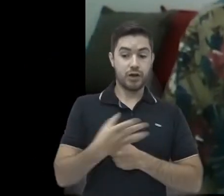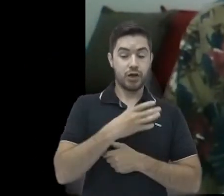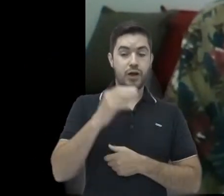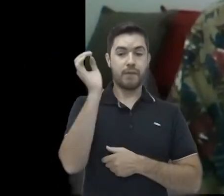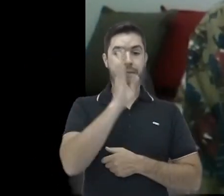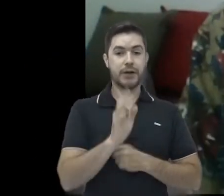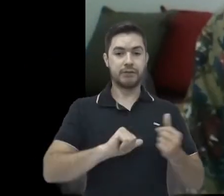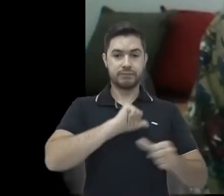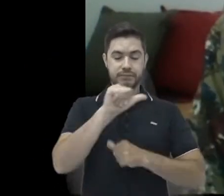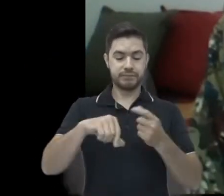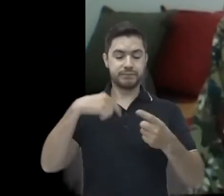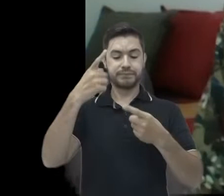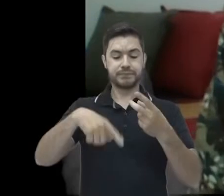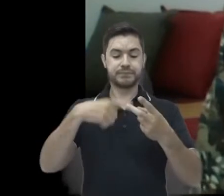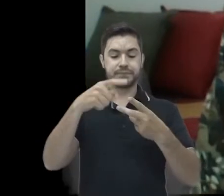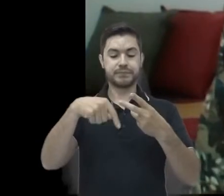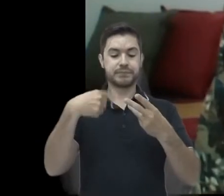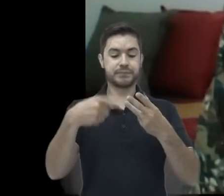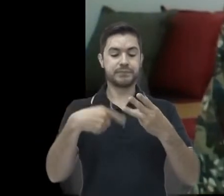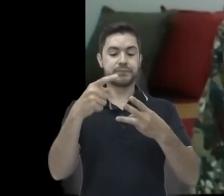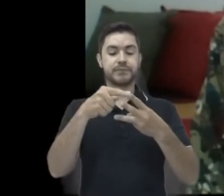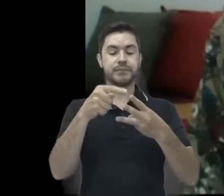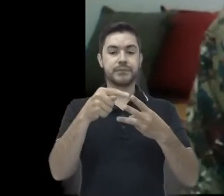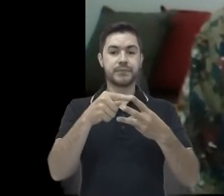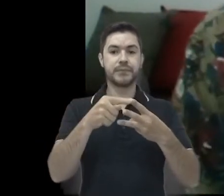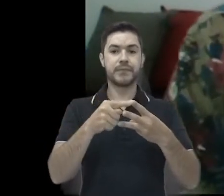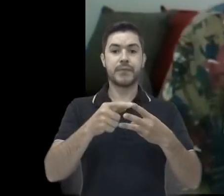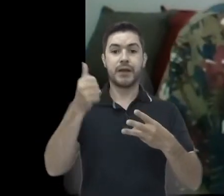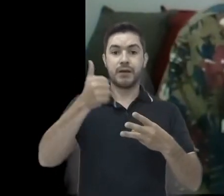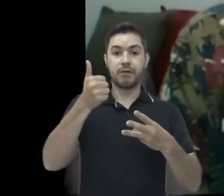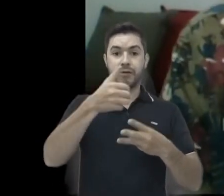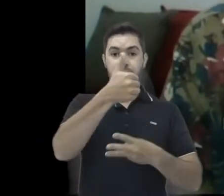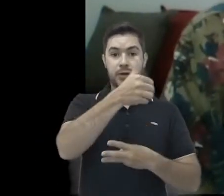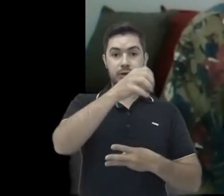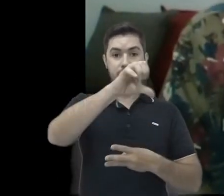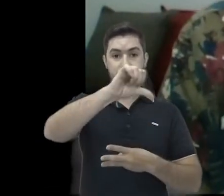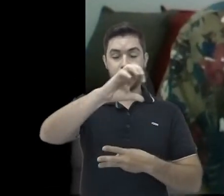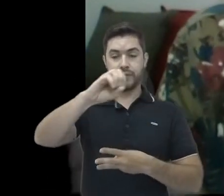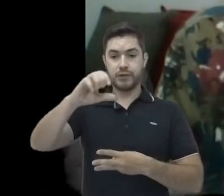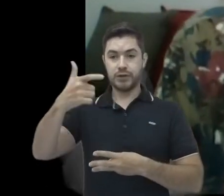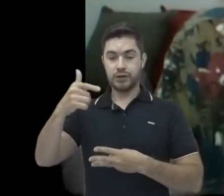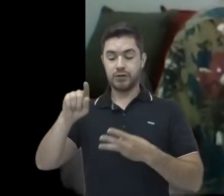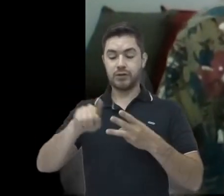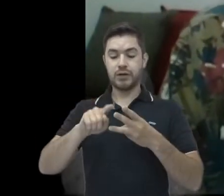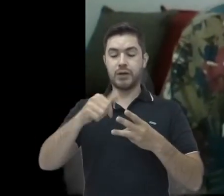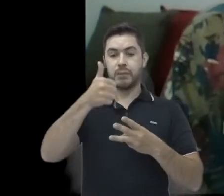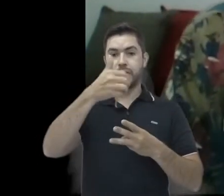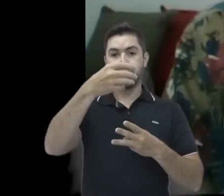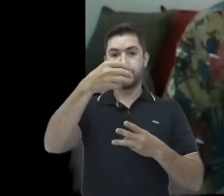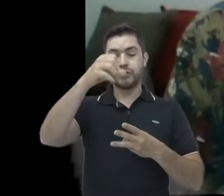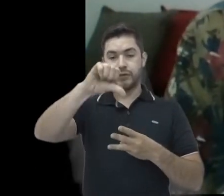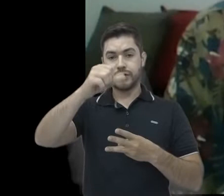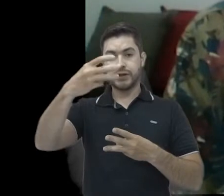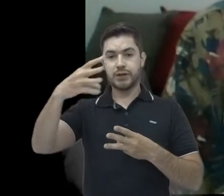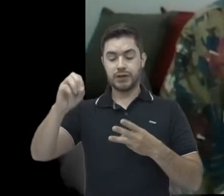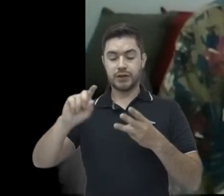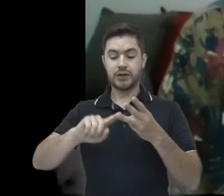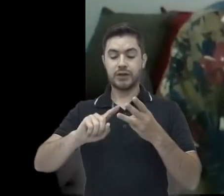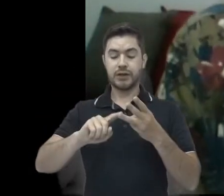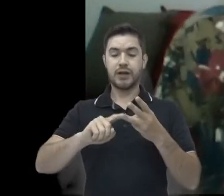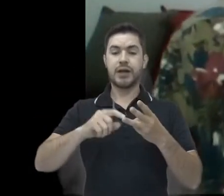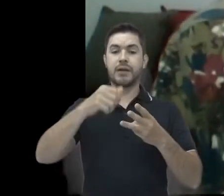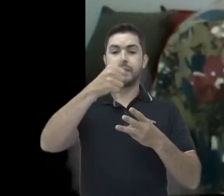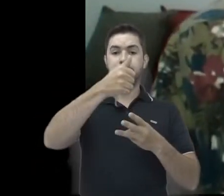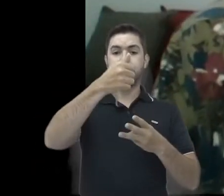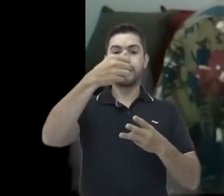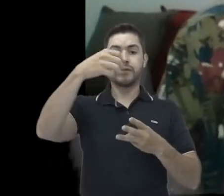fases. A primeira surgiu em 1922, a segunda em 1930 e a terceira em 1945. O